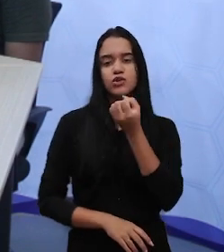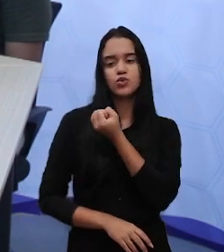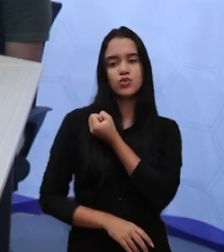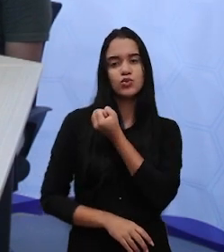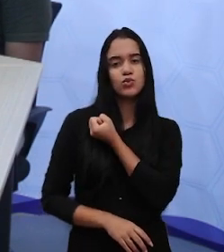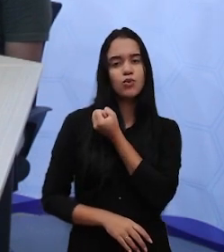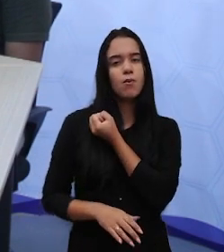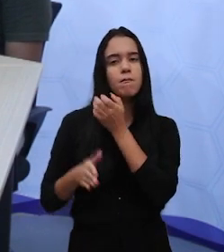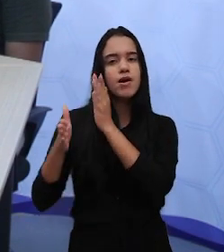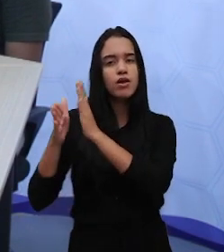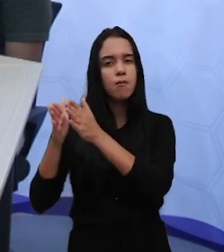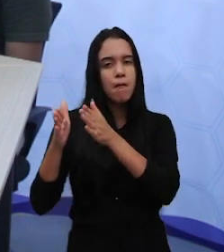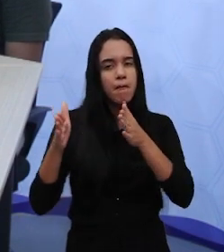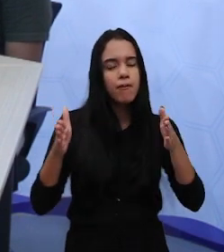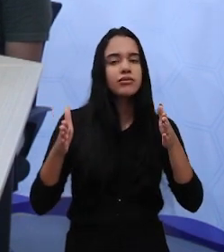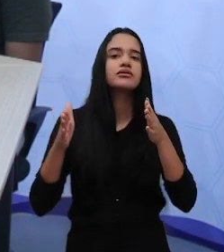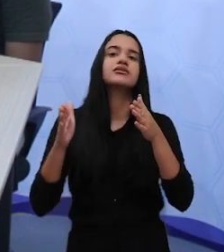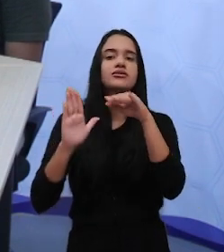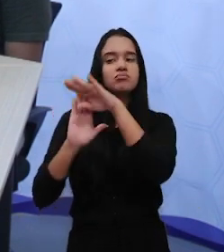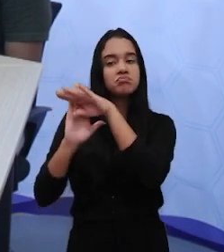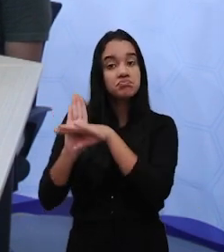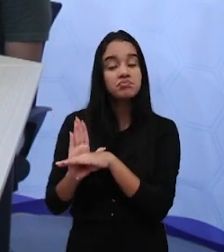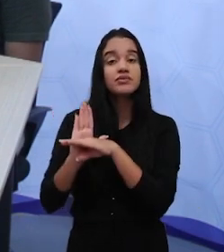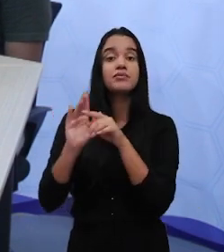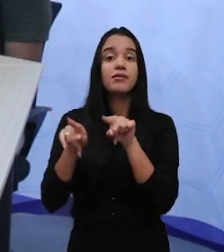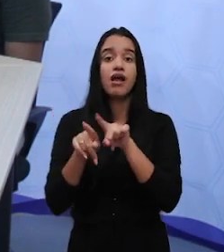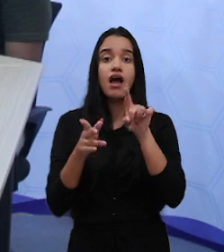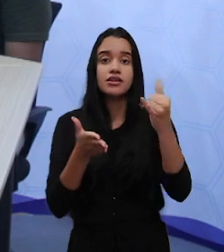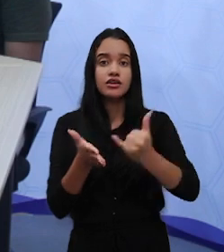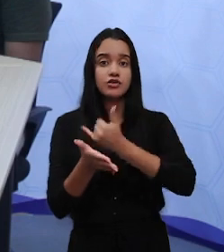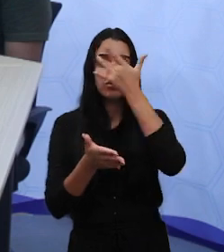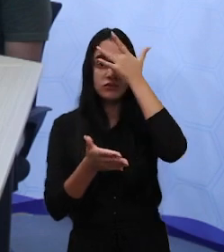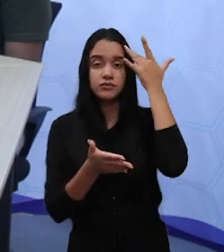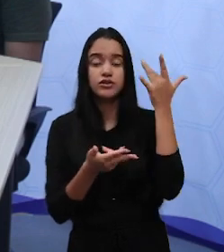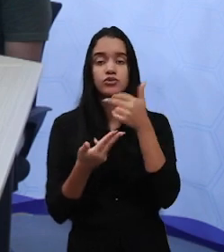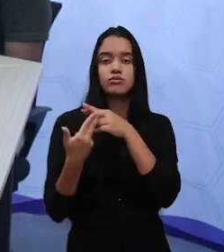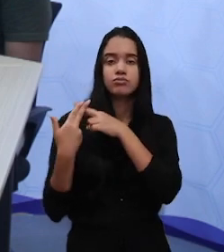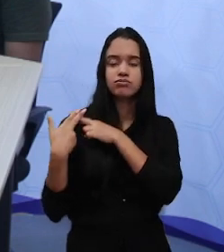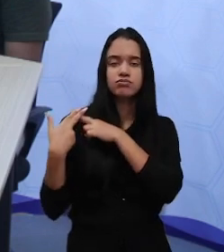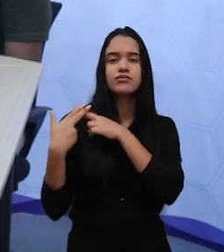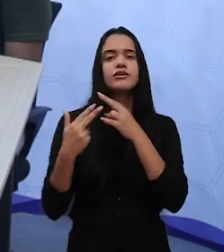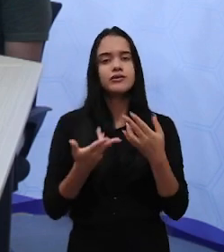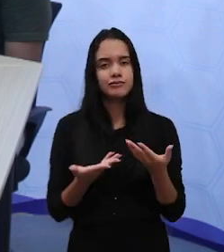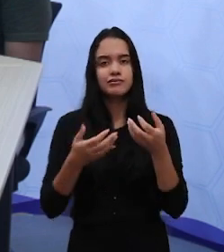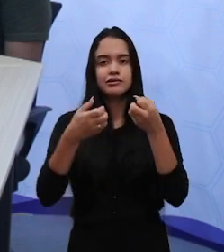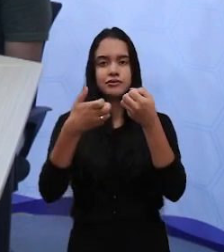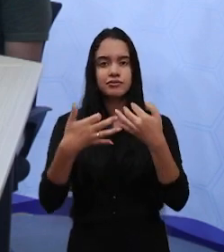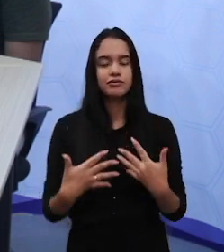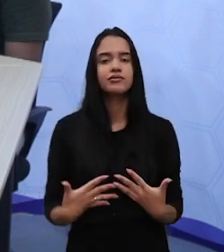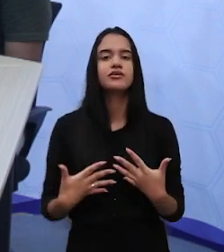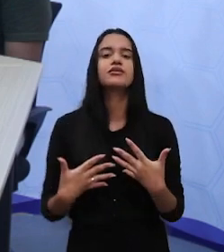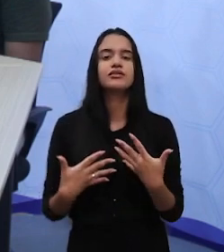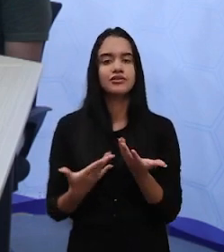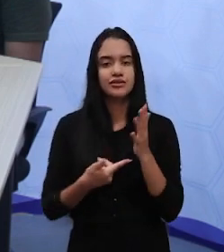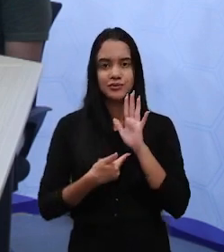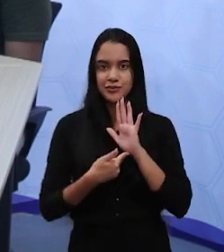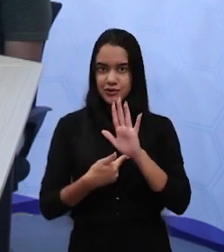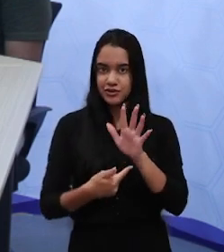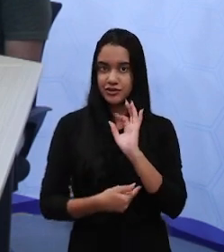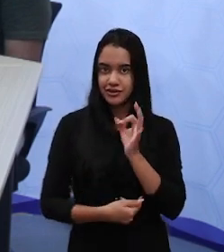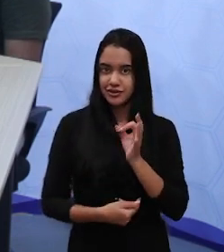com assinatura dos responsáveis, e explicando o que é que esse ofício está nos